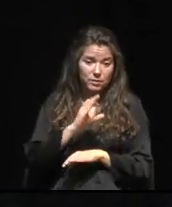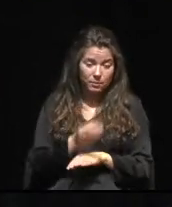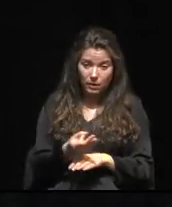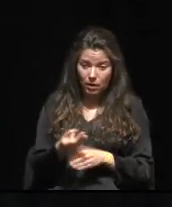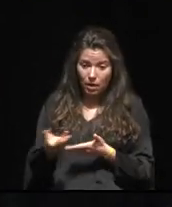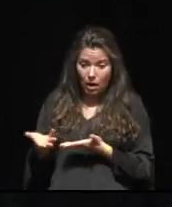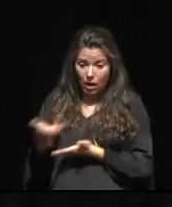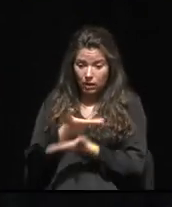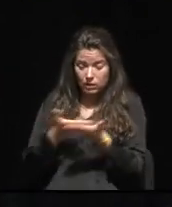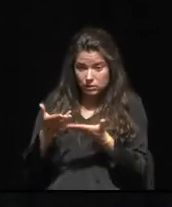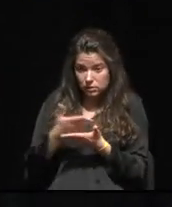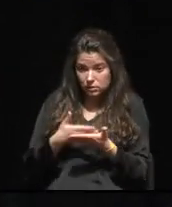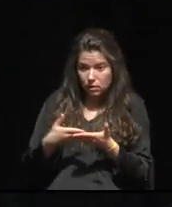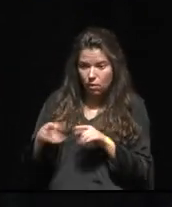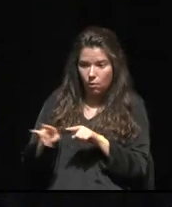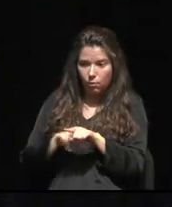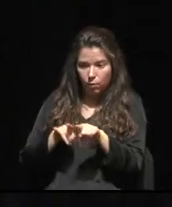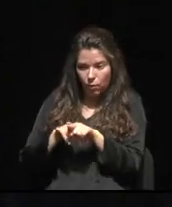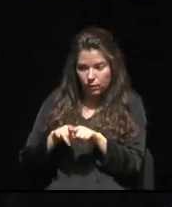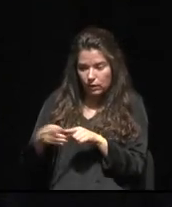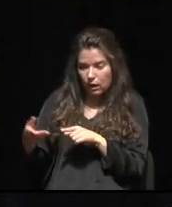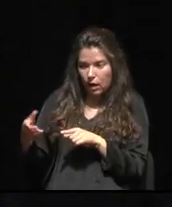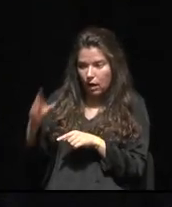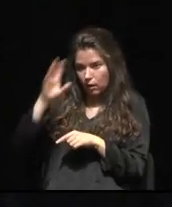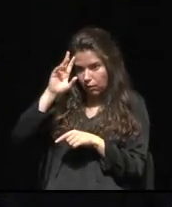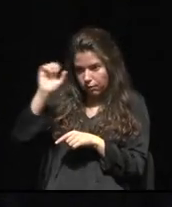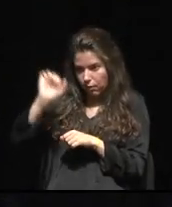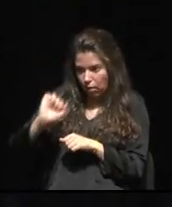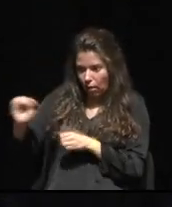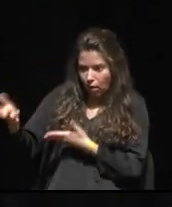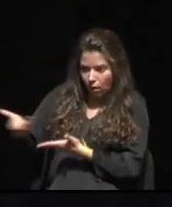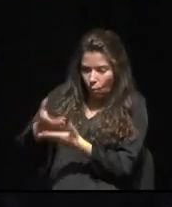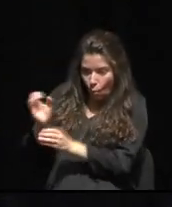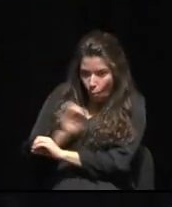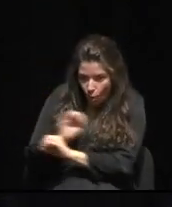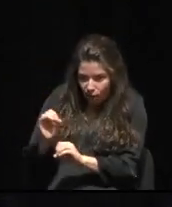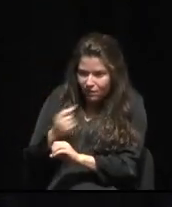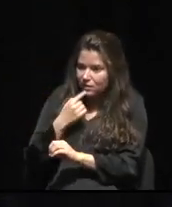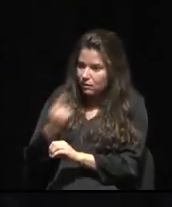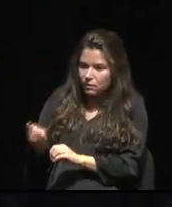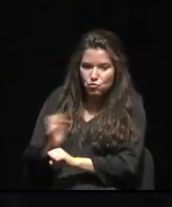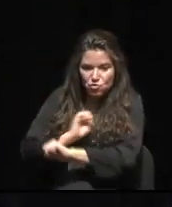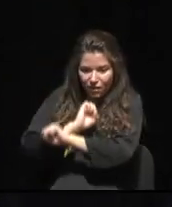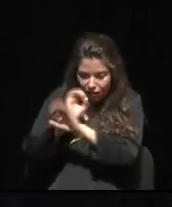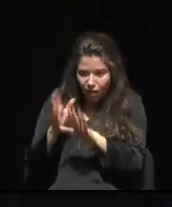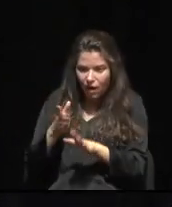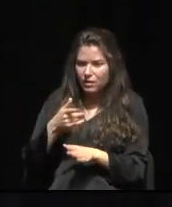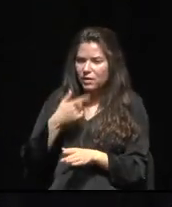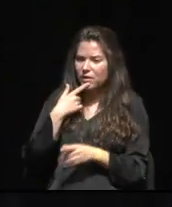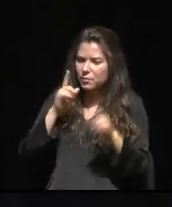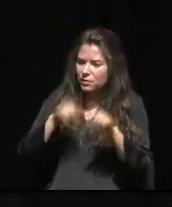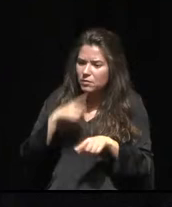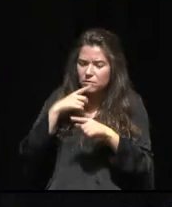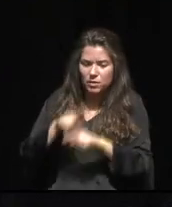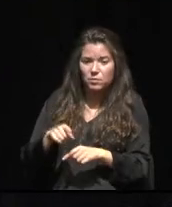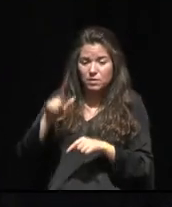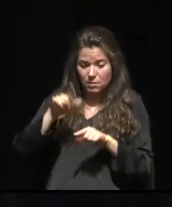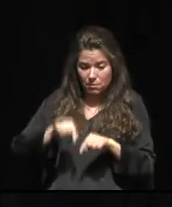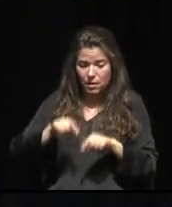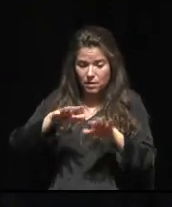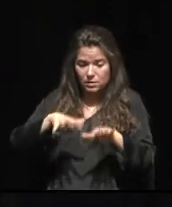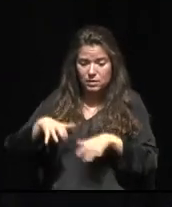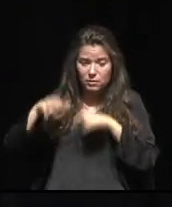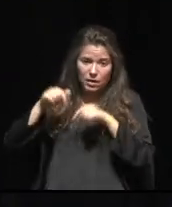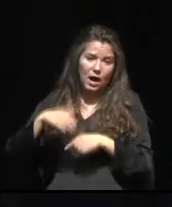relação com a política desenvolvida pela Rússia isso já foi dito profusamente em muitas situações incluindo nesta Assembleia penso que